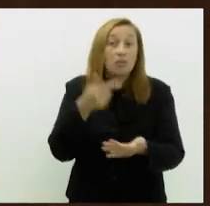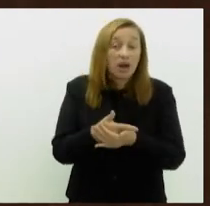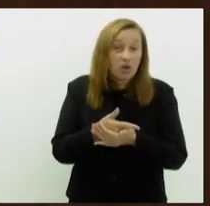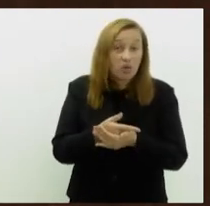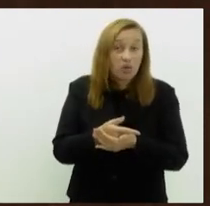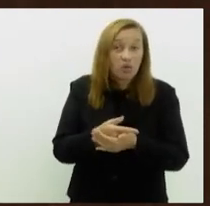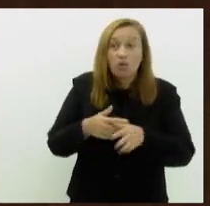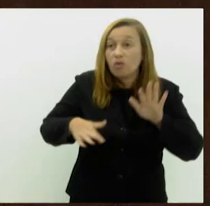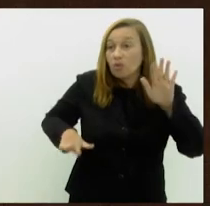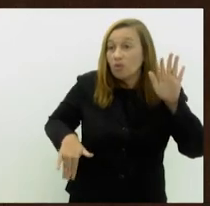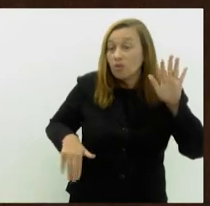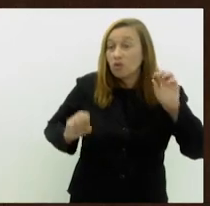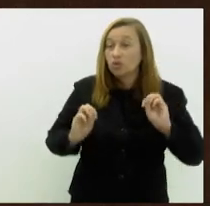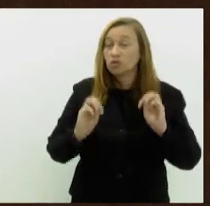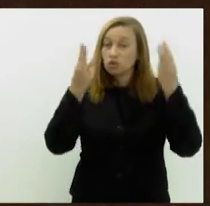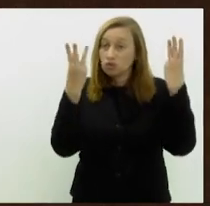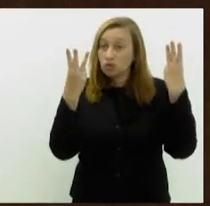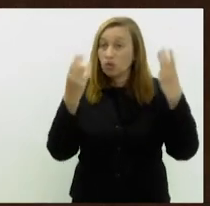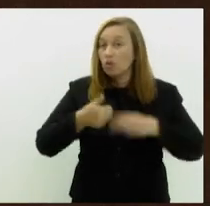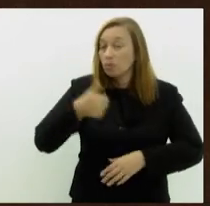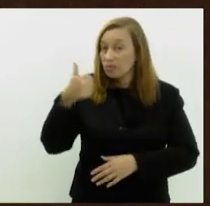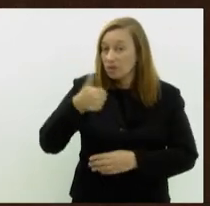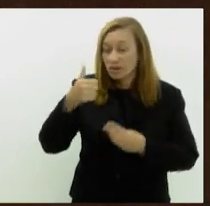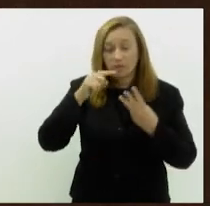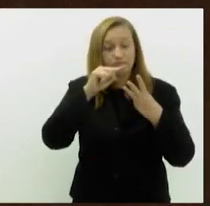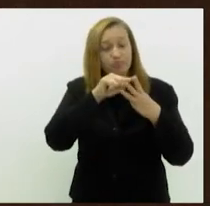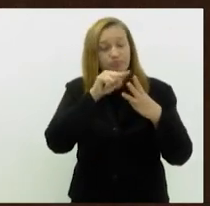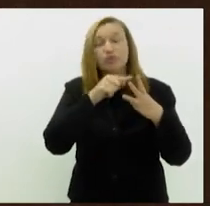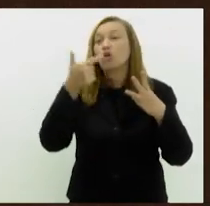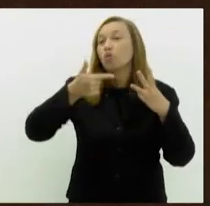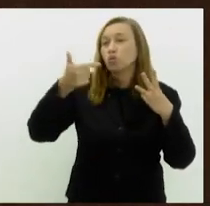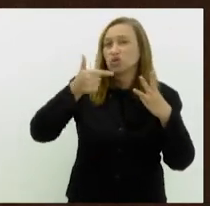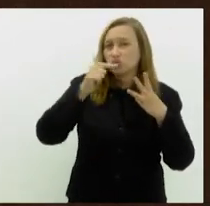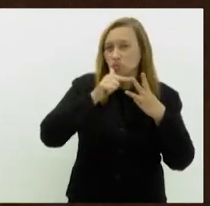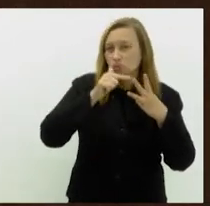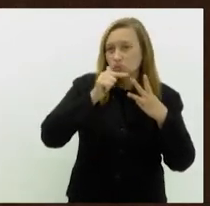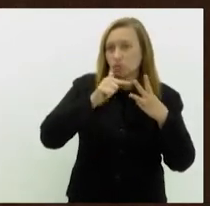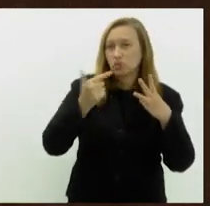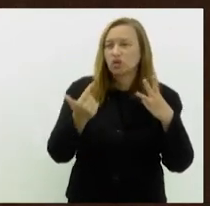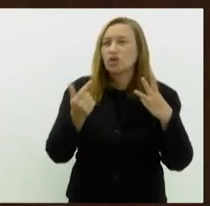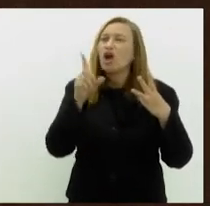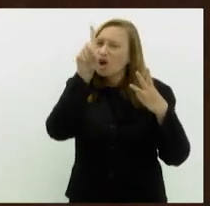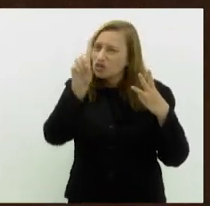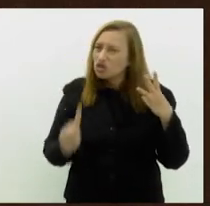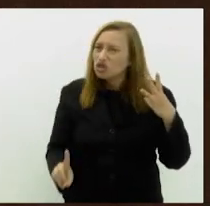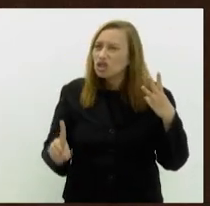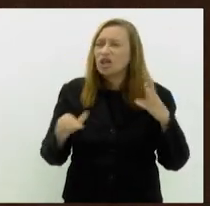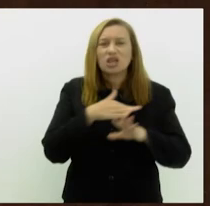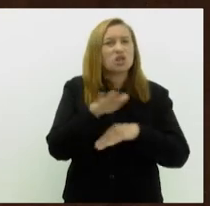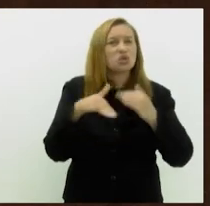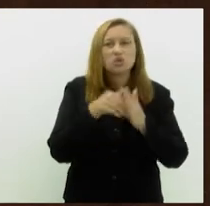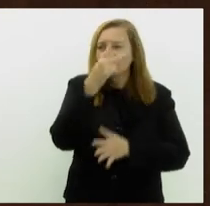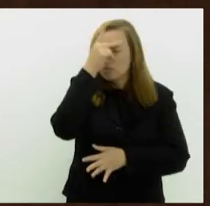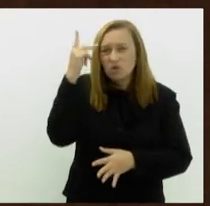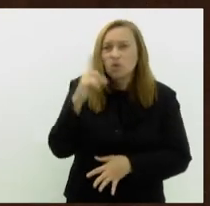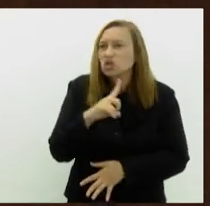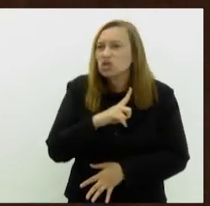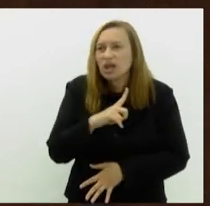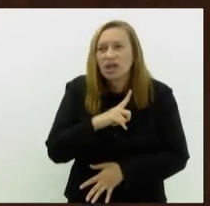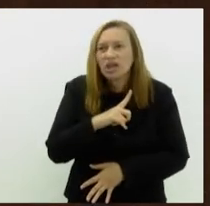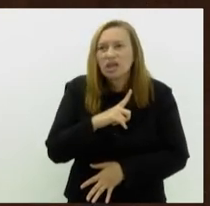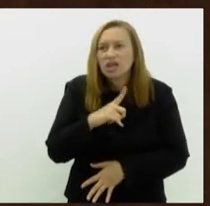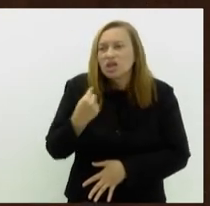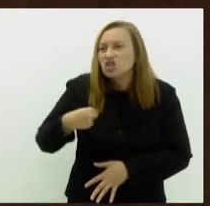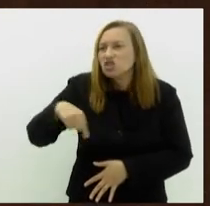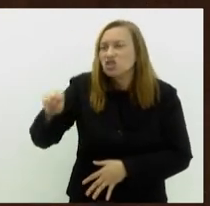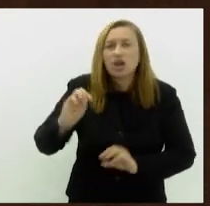de Copacabana. Esse é o primeiro aspecto. O segundo é o direito que todas as pessoas têm de